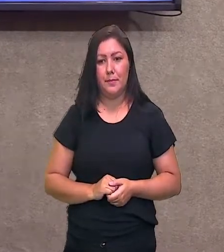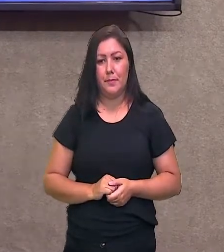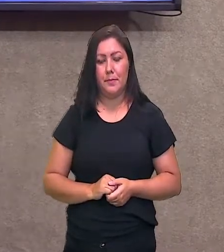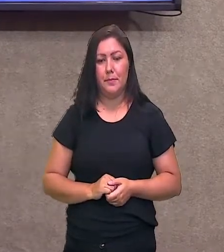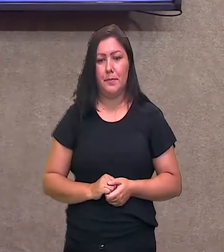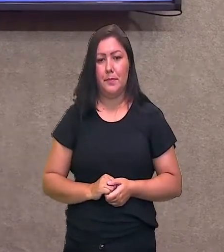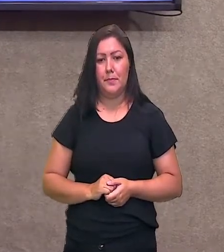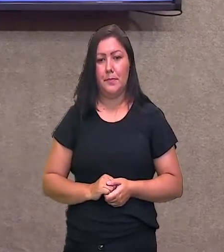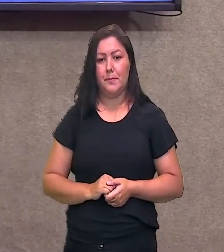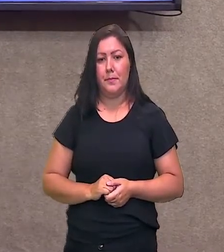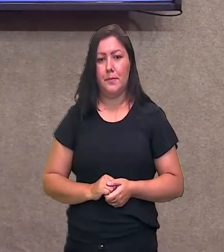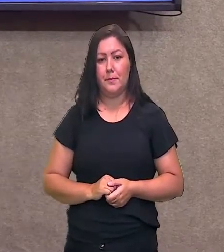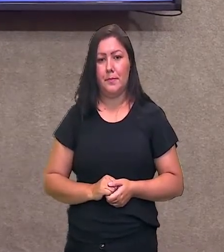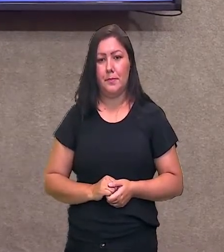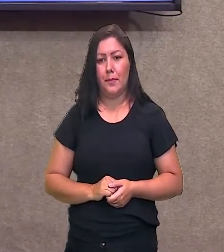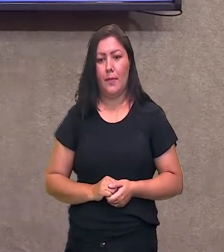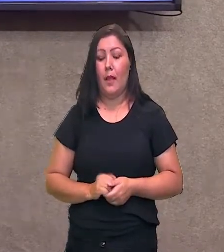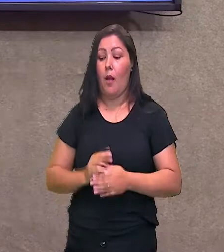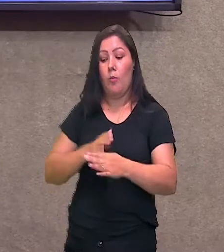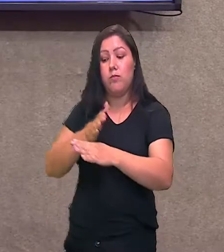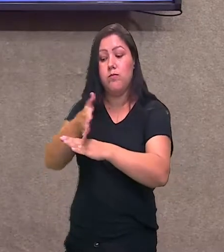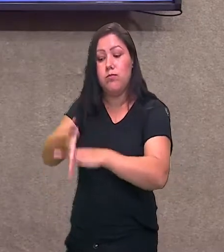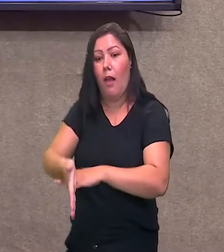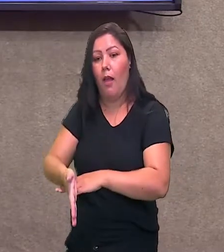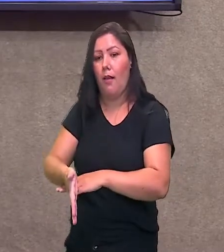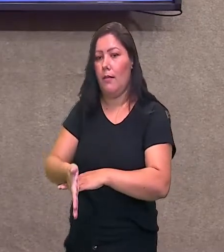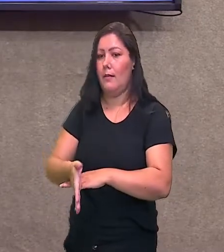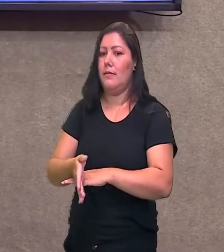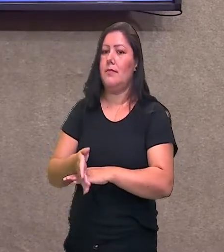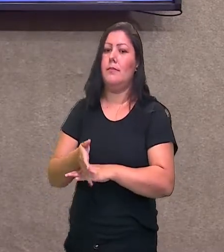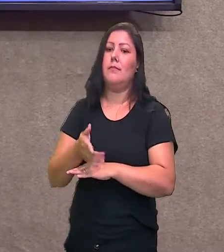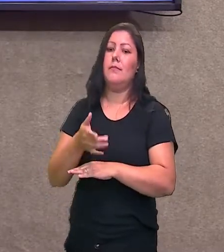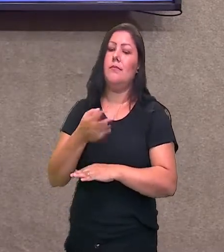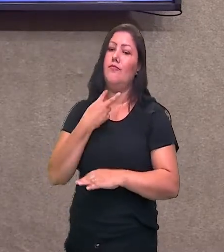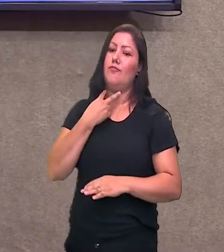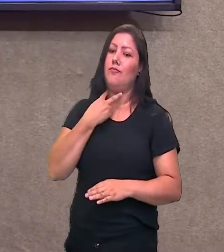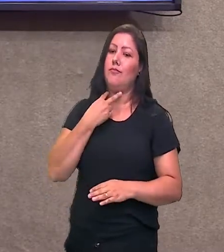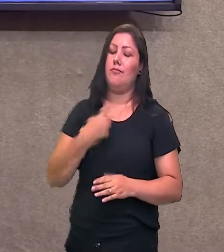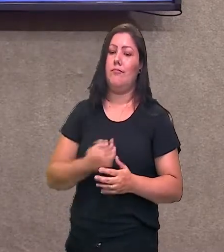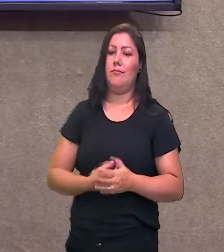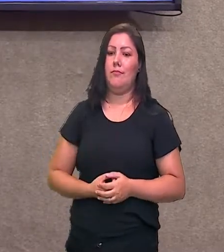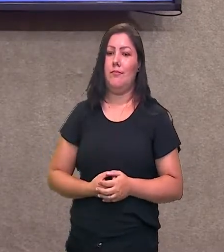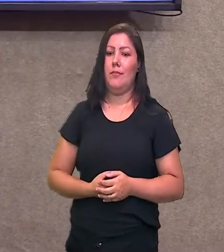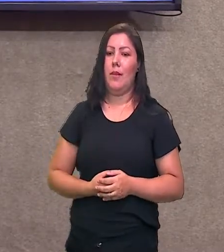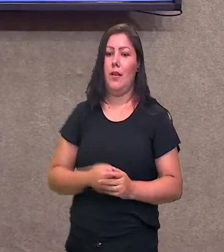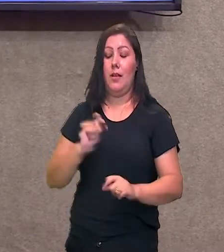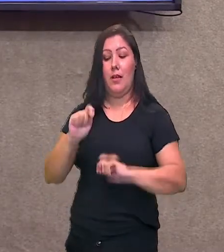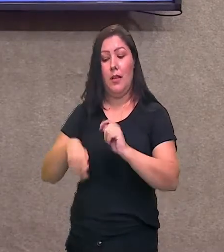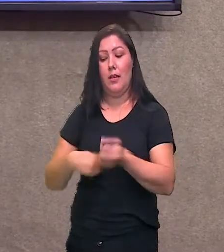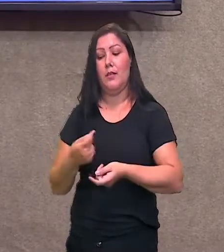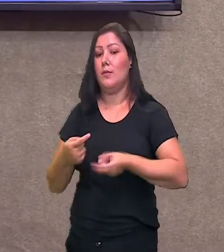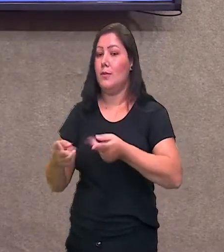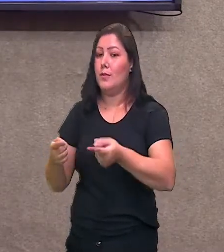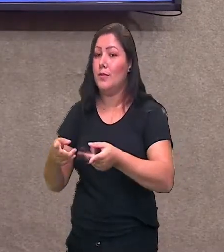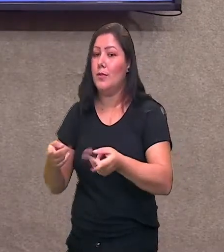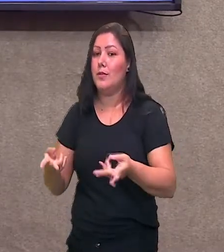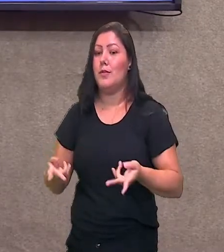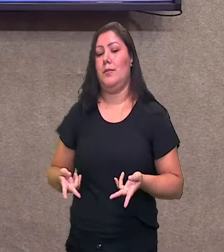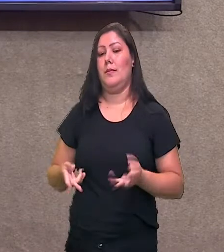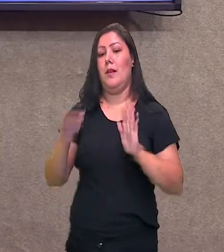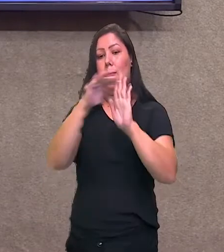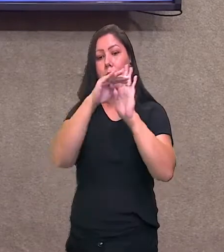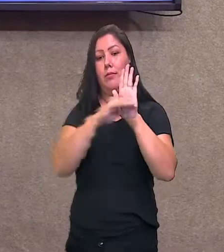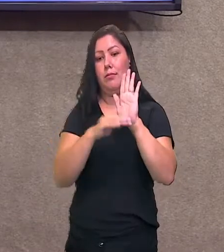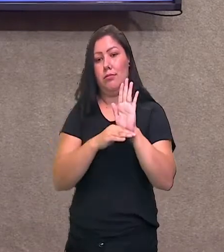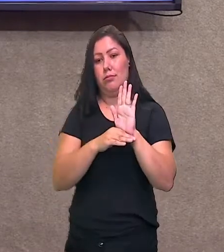mas sem interferir, porque economia de mercado ela é regida